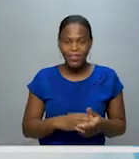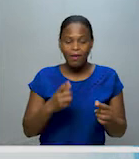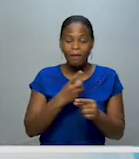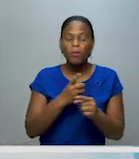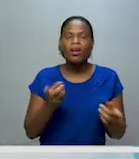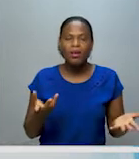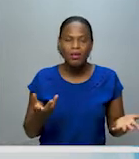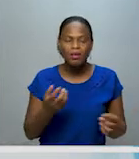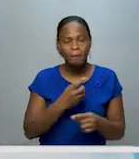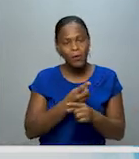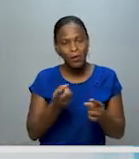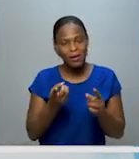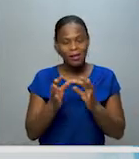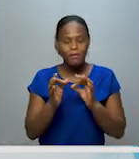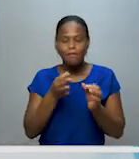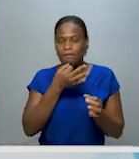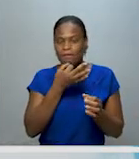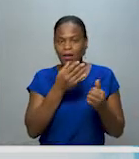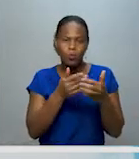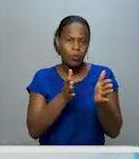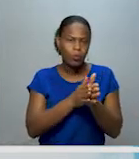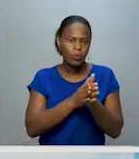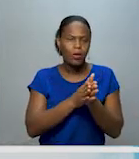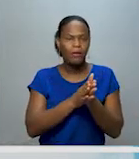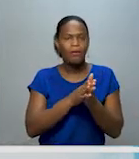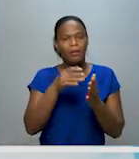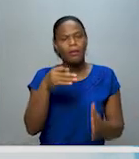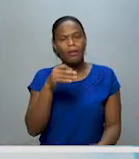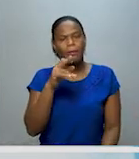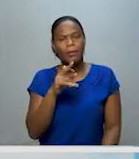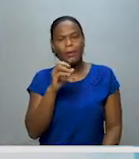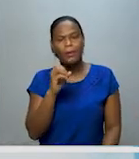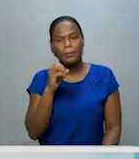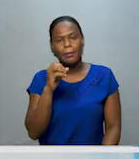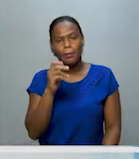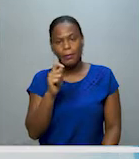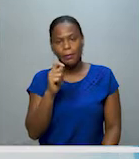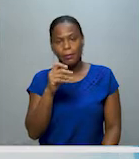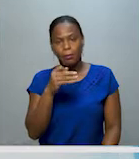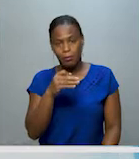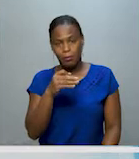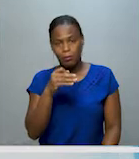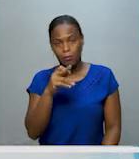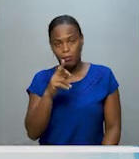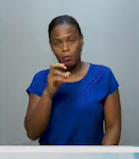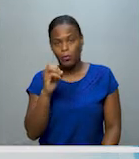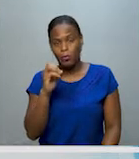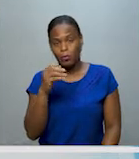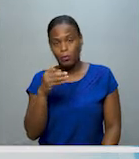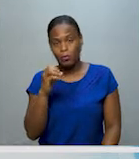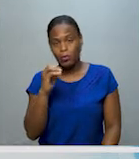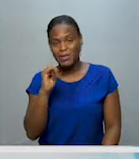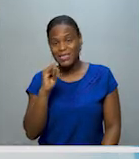Por quê? Porque incide sobre toda a preposição, ou, se quiserem, proposição, para